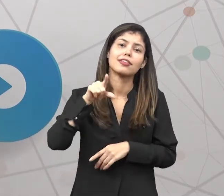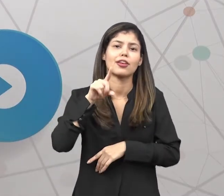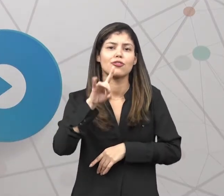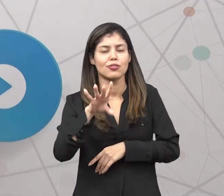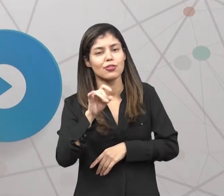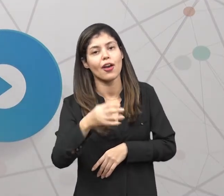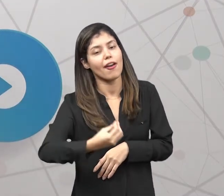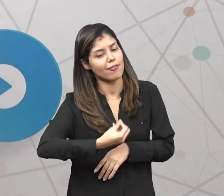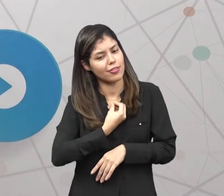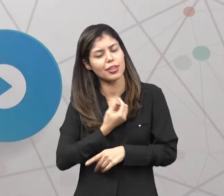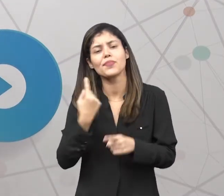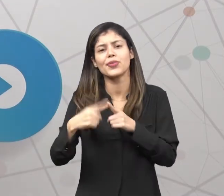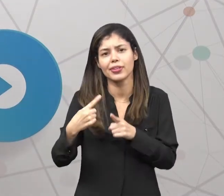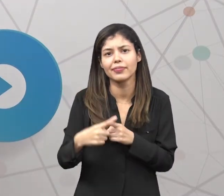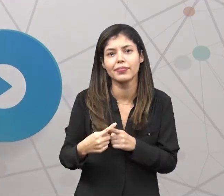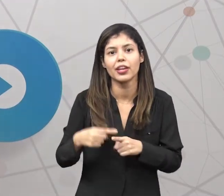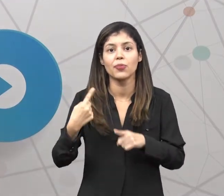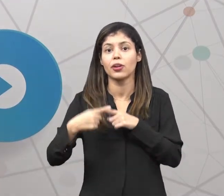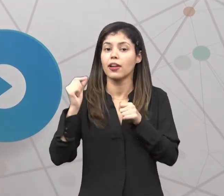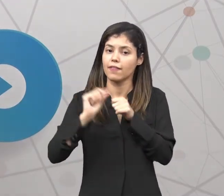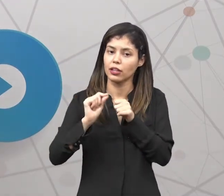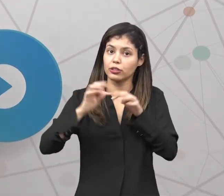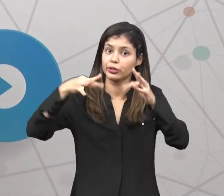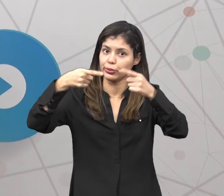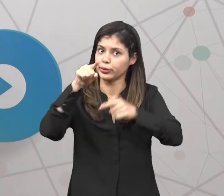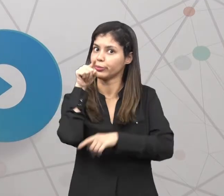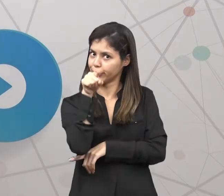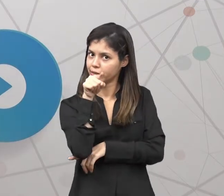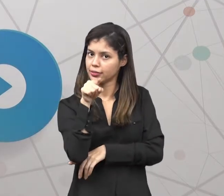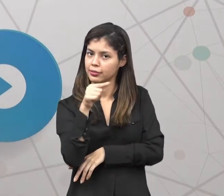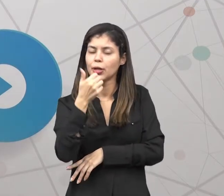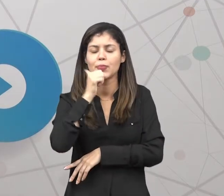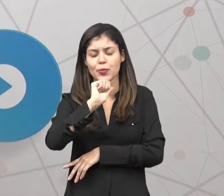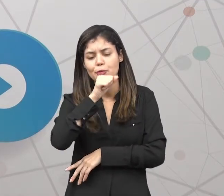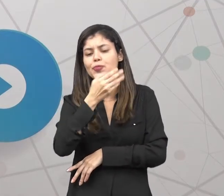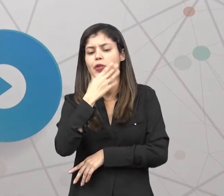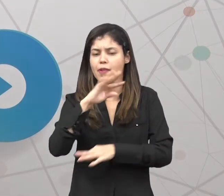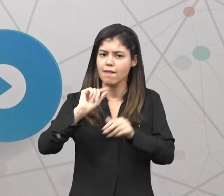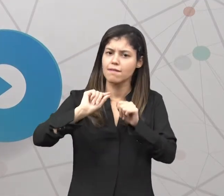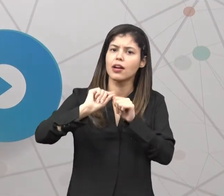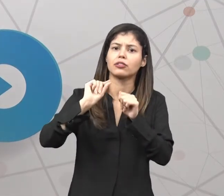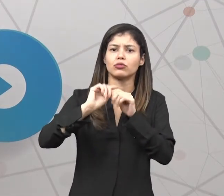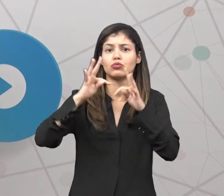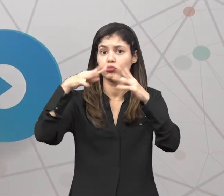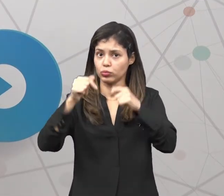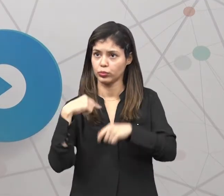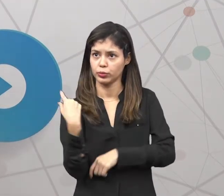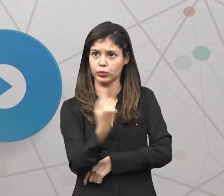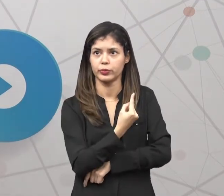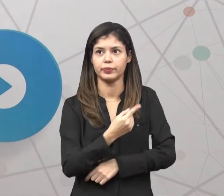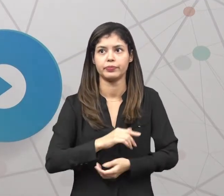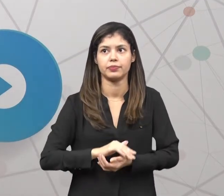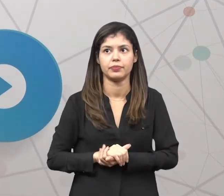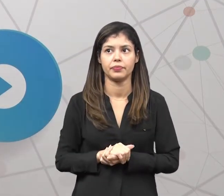Eles devem a vida, por quê? Porque os pais fazem tudo por vocês, né? Os pais fazem tudo por nós.